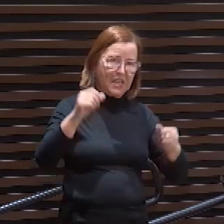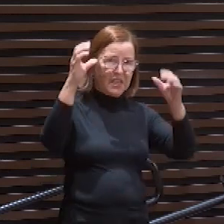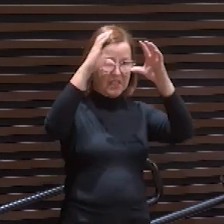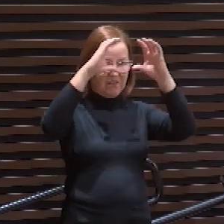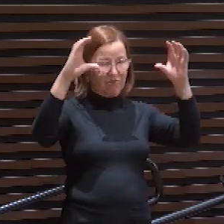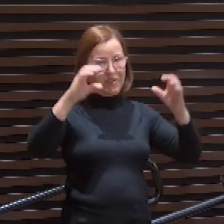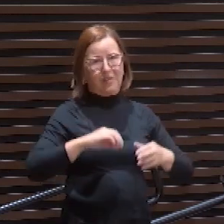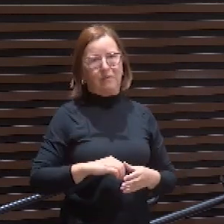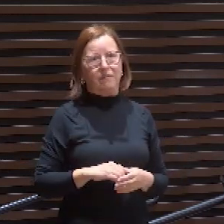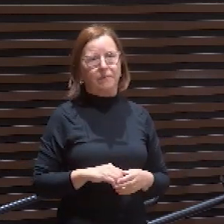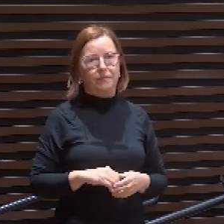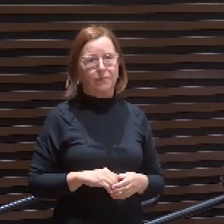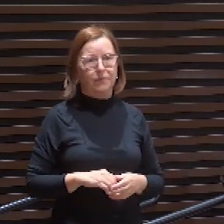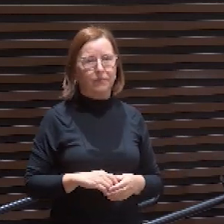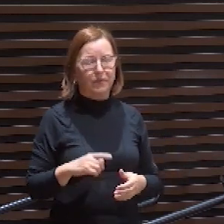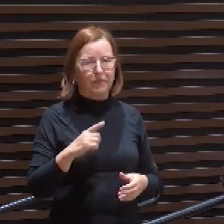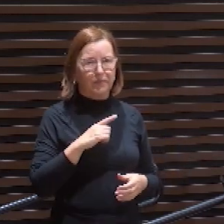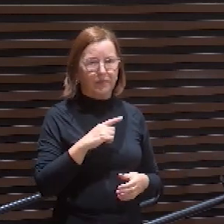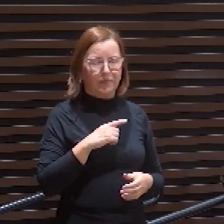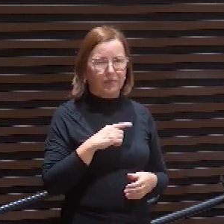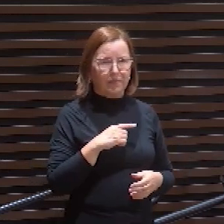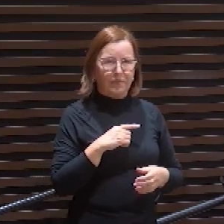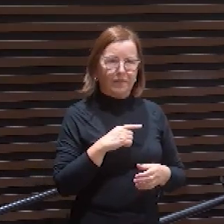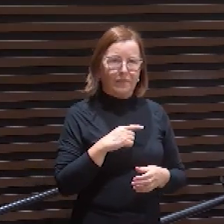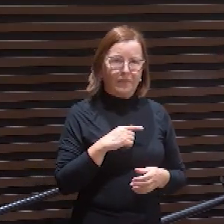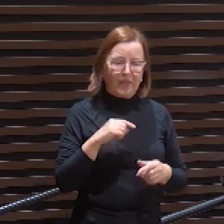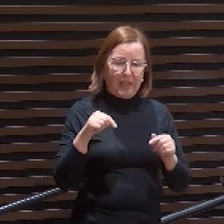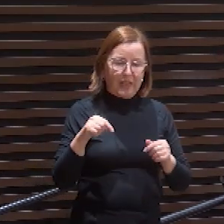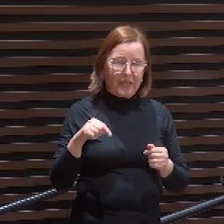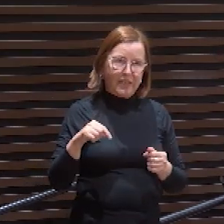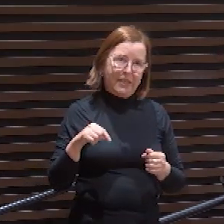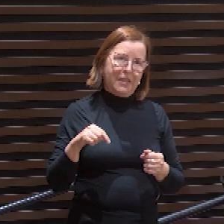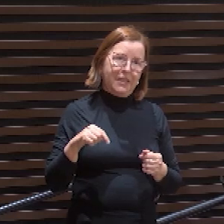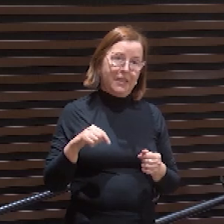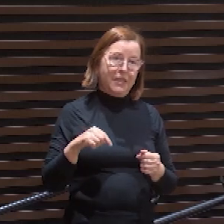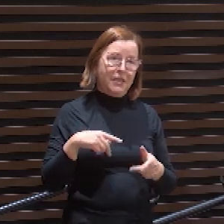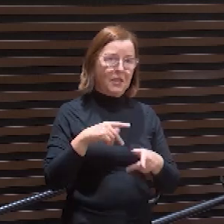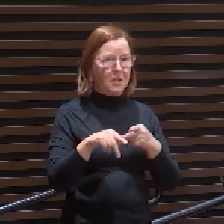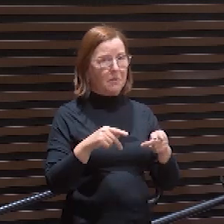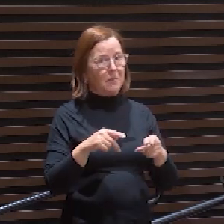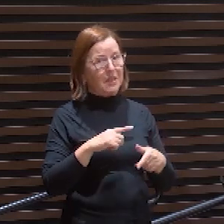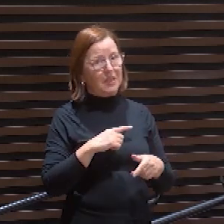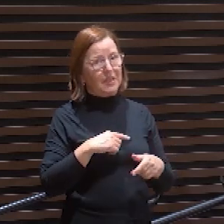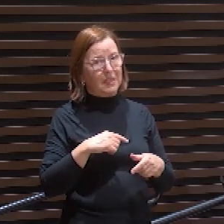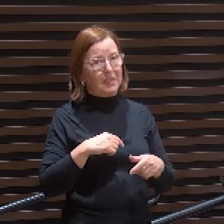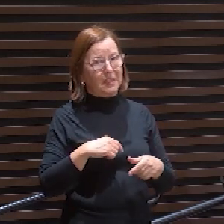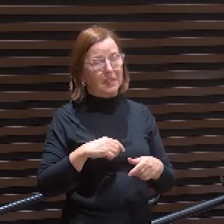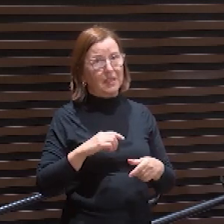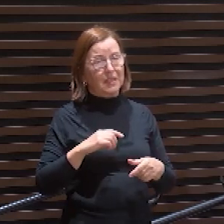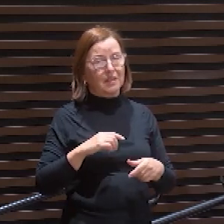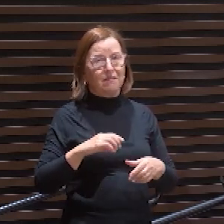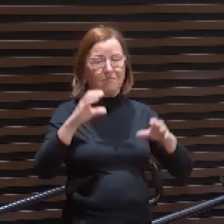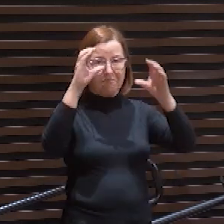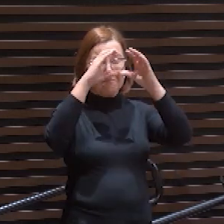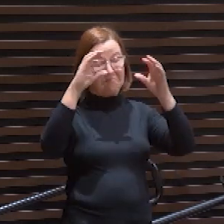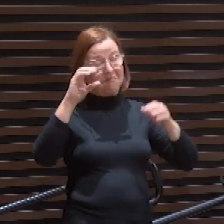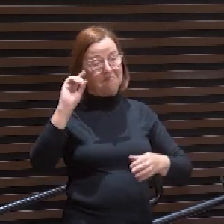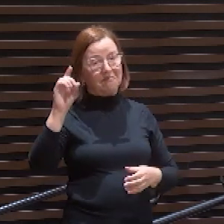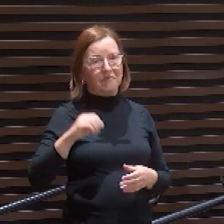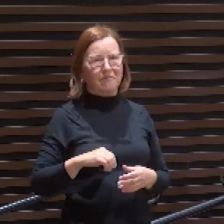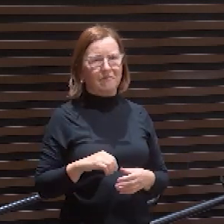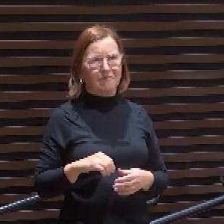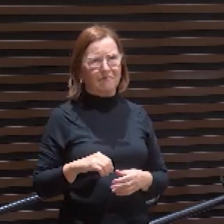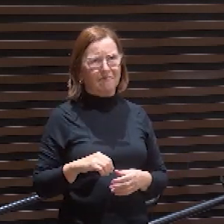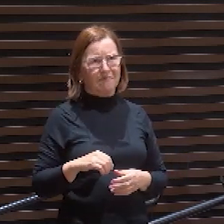Tem a dos homens e tem a de Deus. Será que ele é sacerdote da